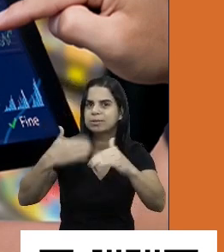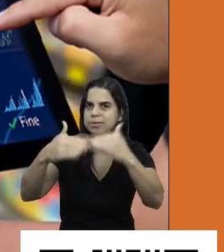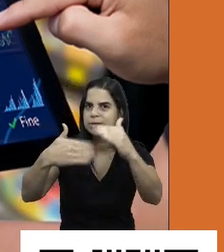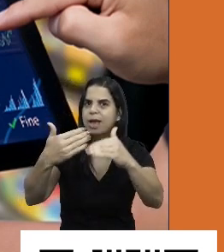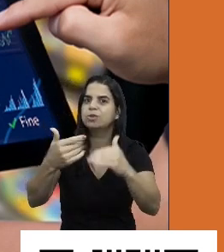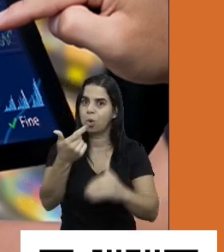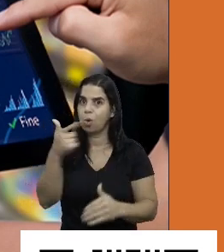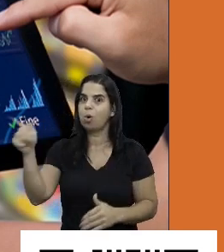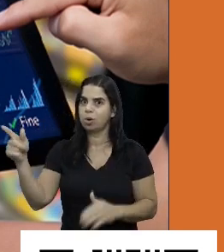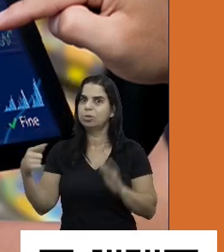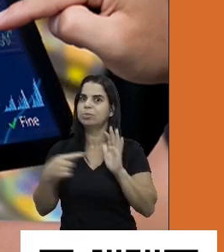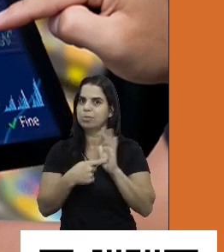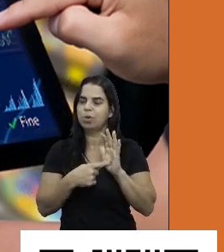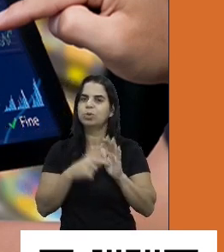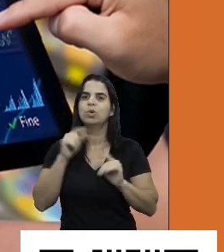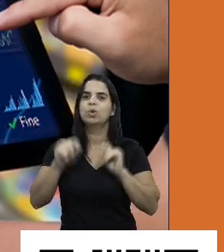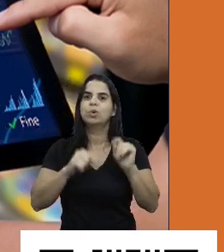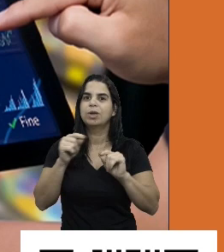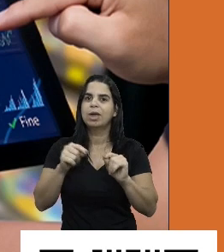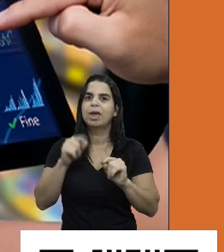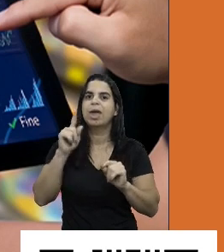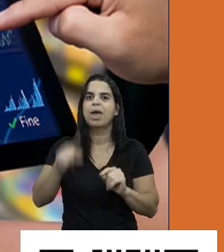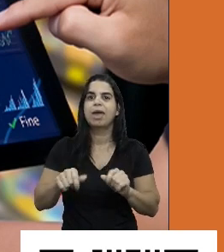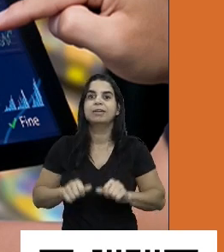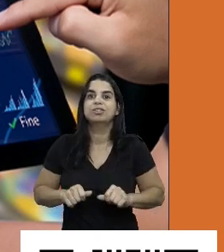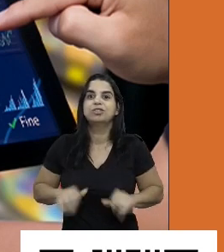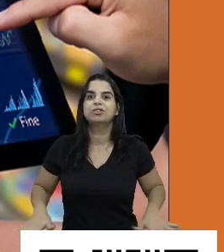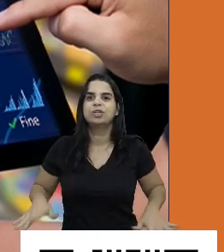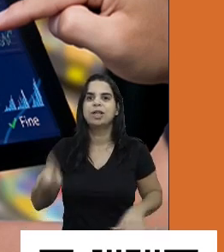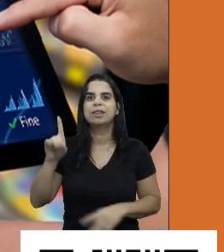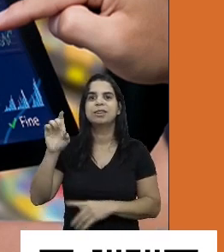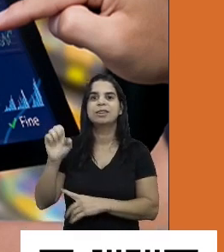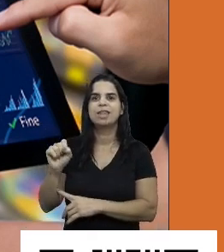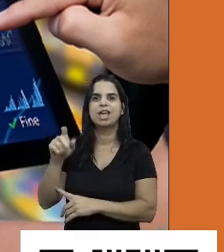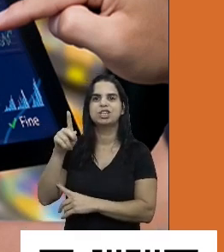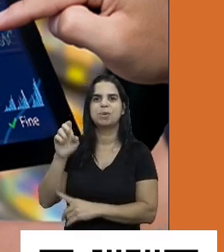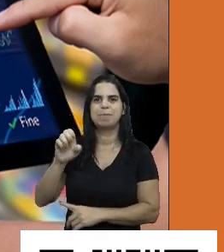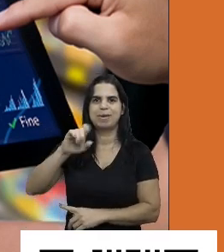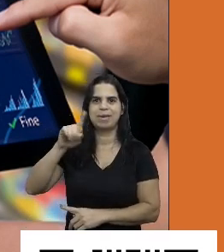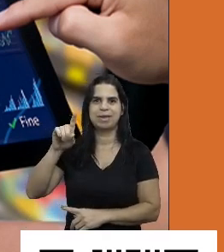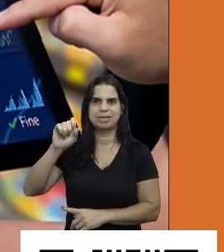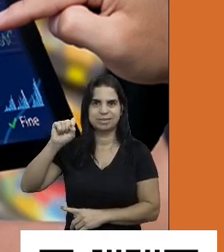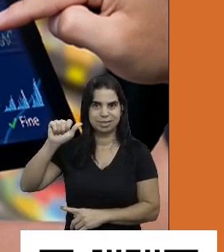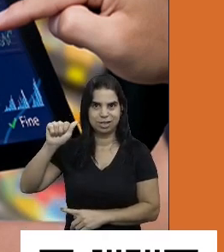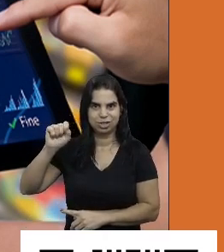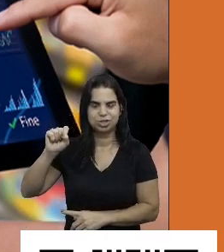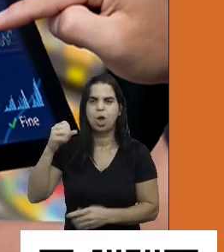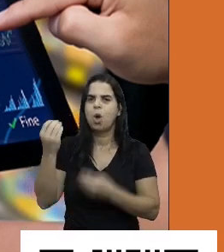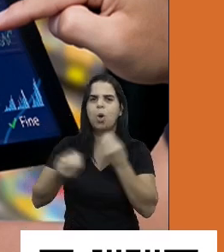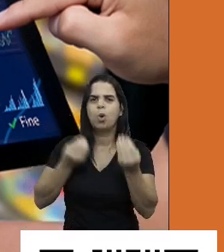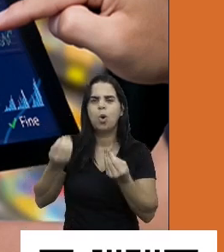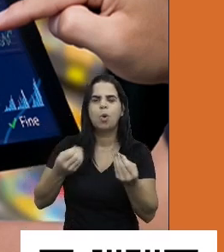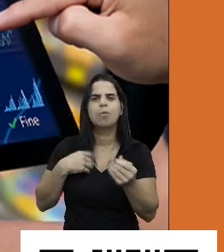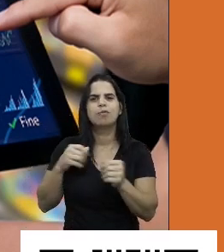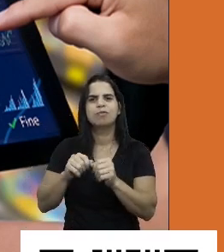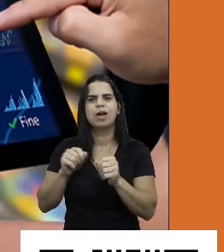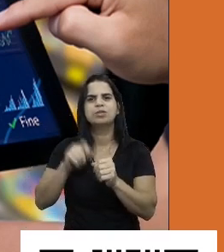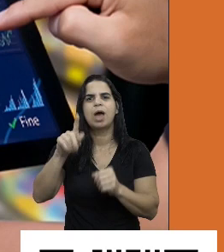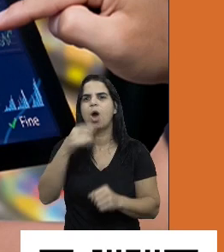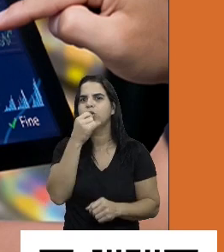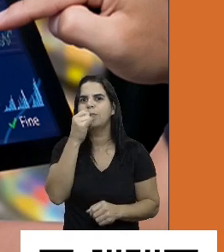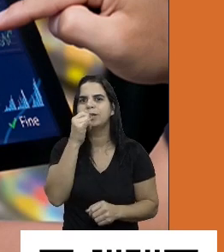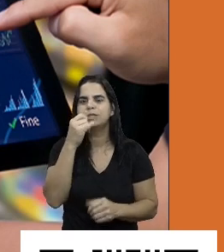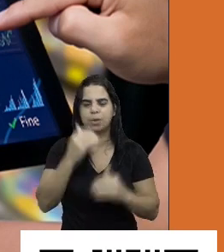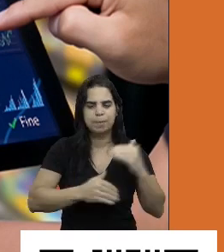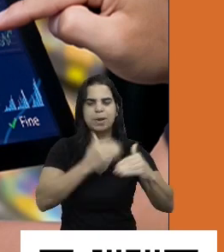varejo é despesa então como eu reduzo despesas automatizando o processos colega da IBM acabou de comentar tudo